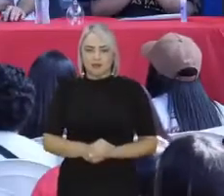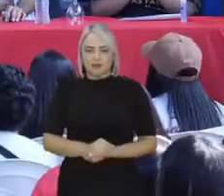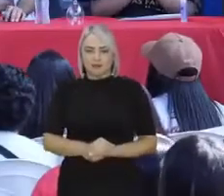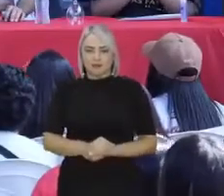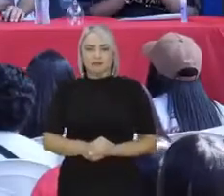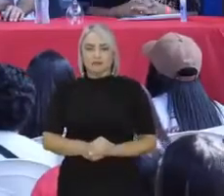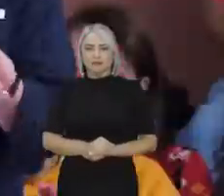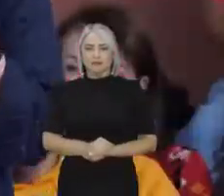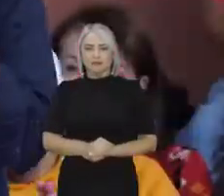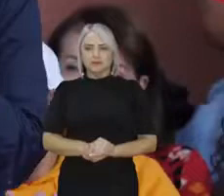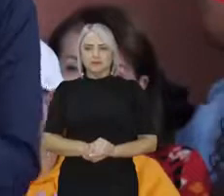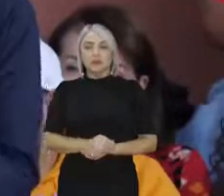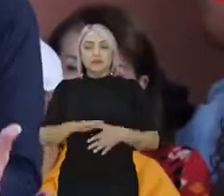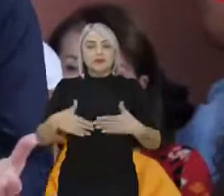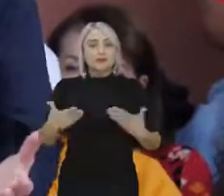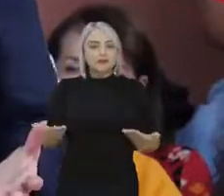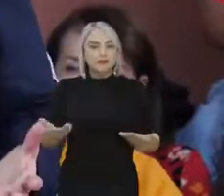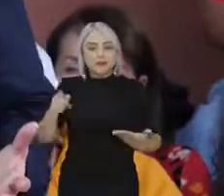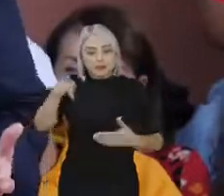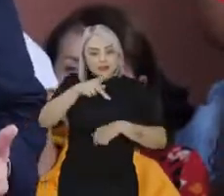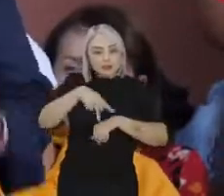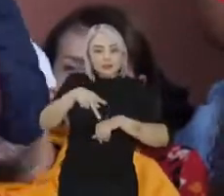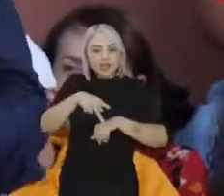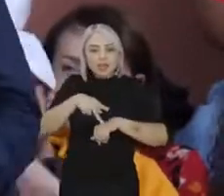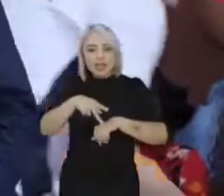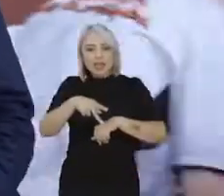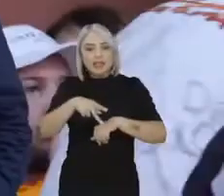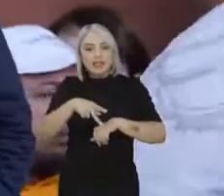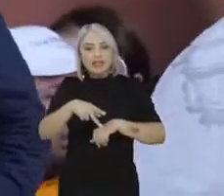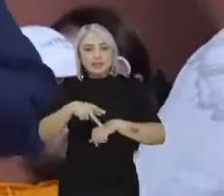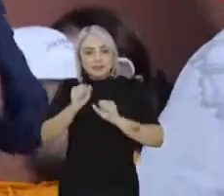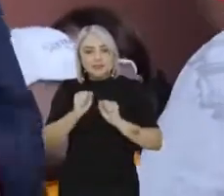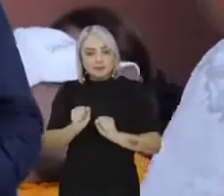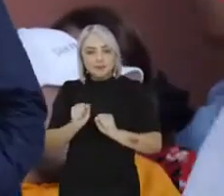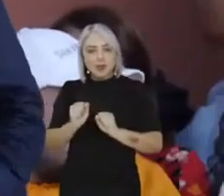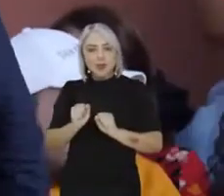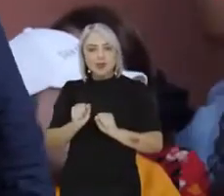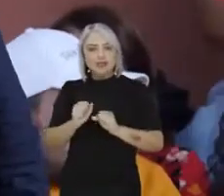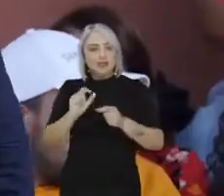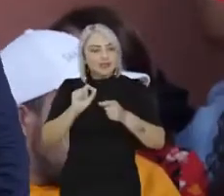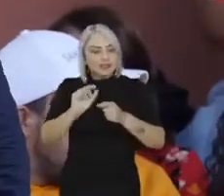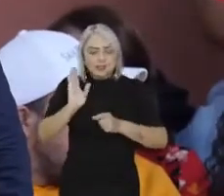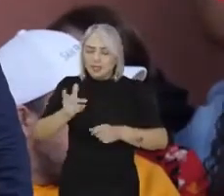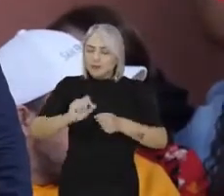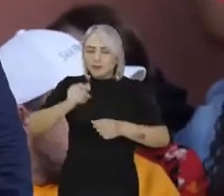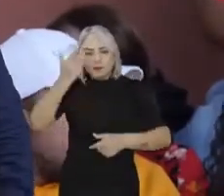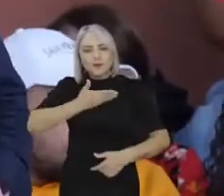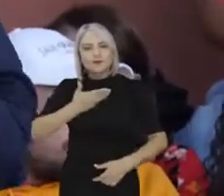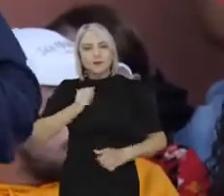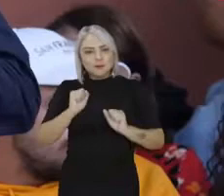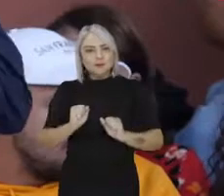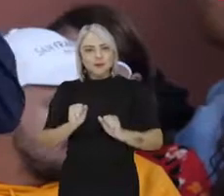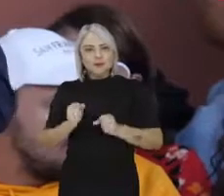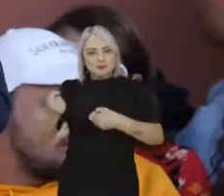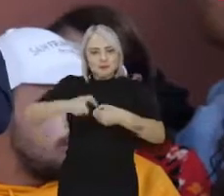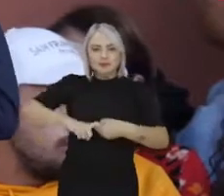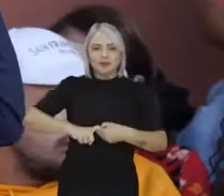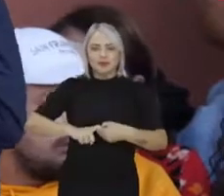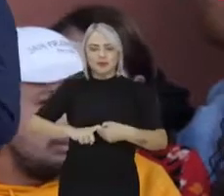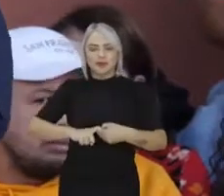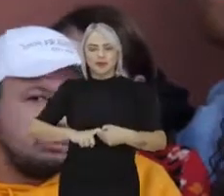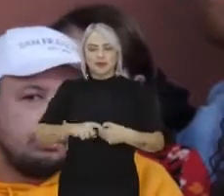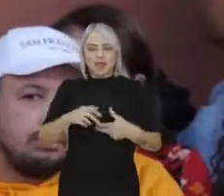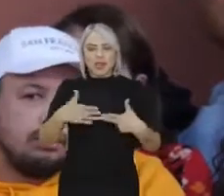Então, esse país está no nosso alcance. Nós já fizemos isso, nós já provamos. A coisa que me dá